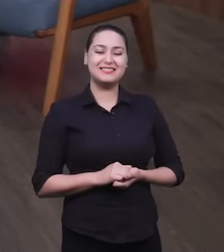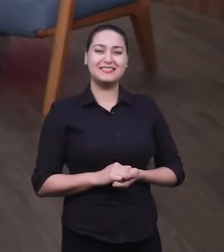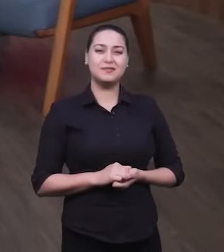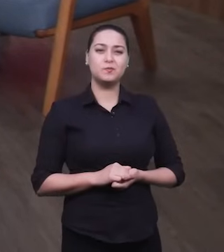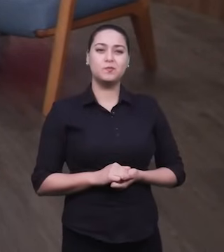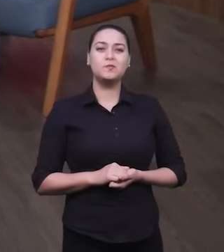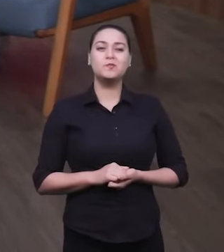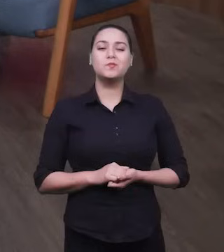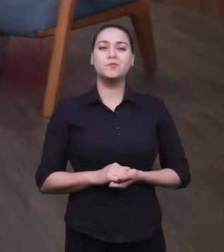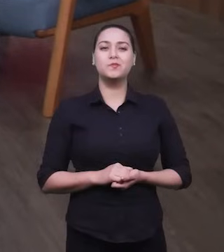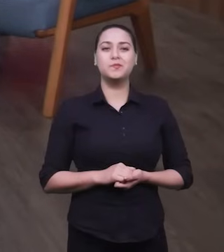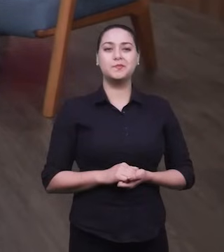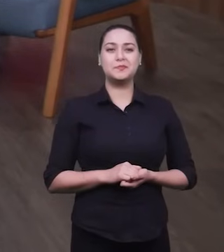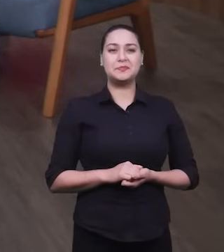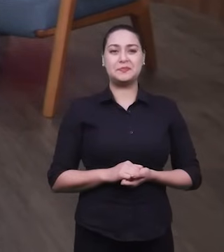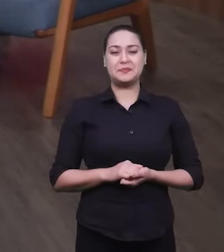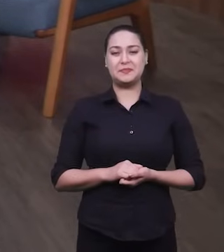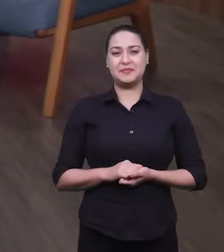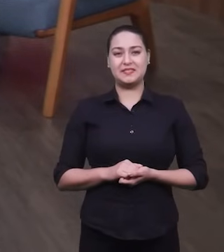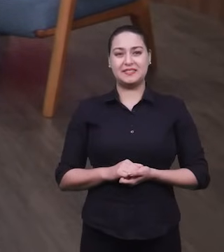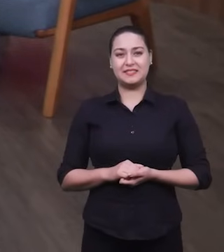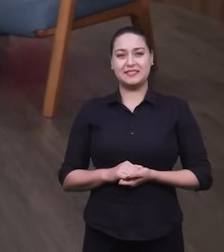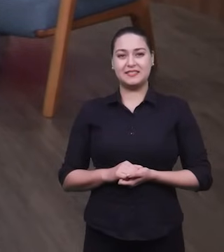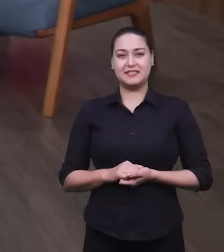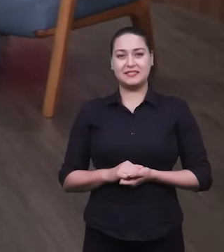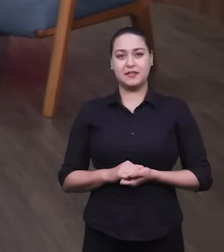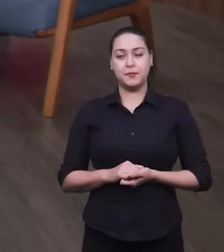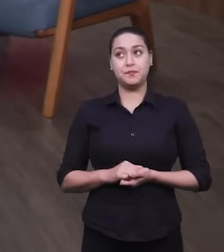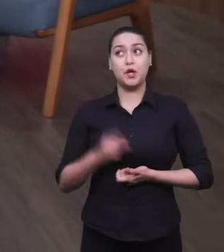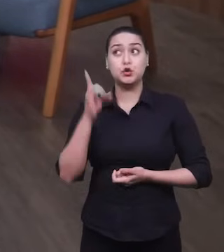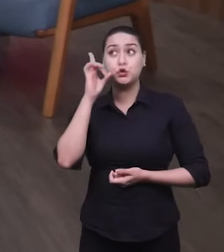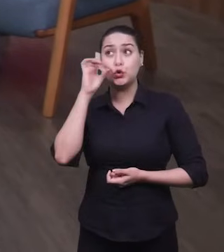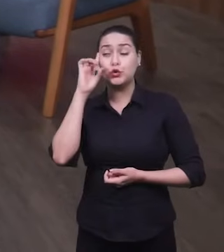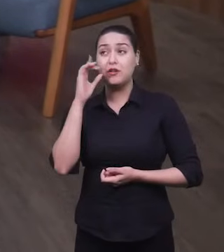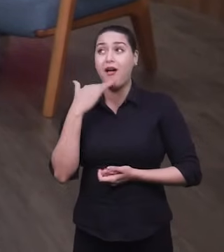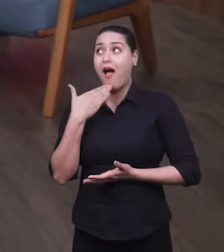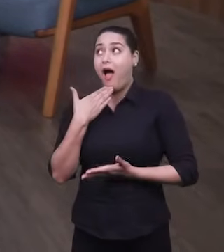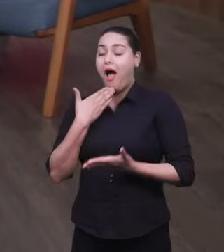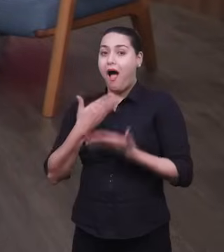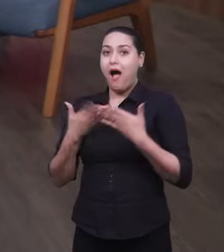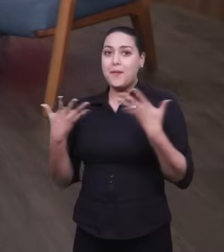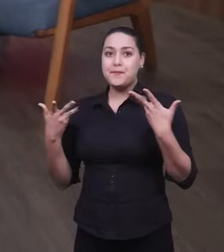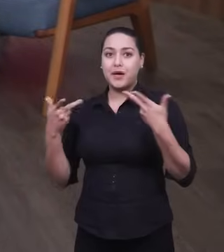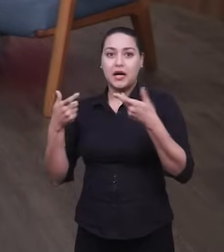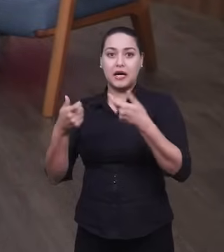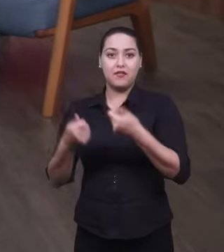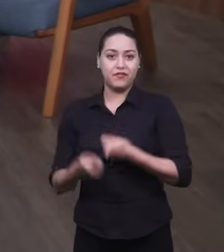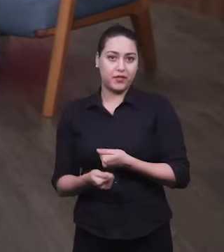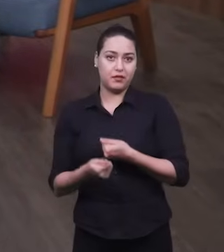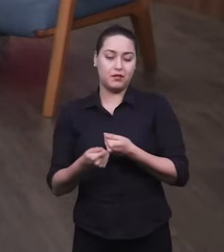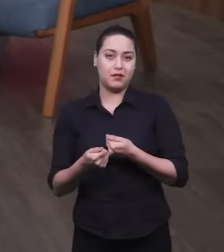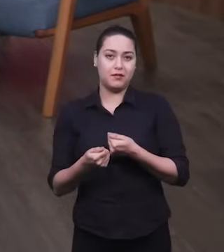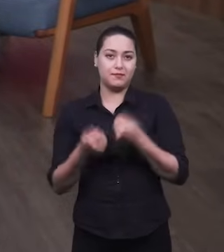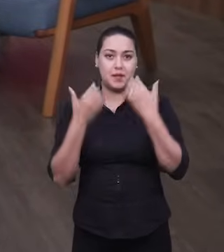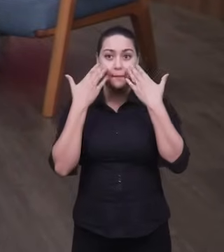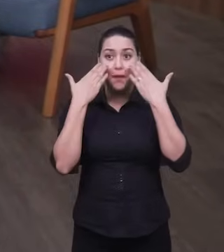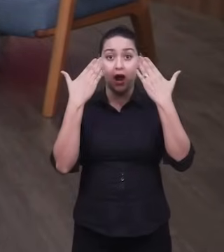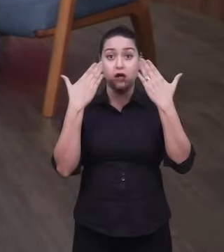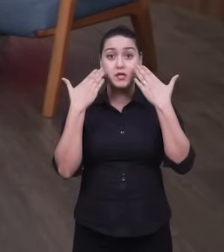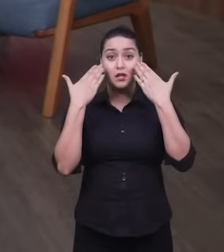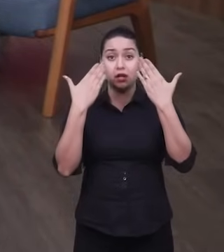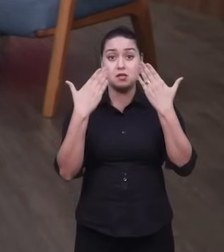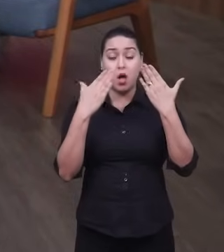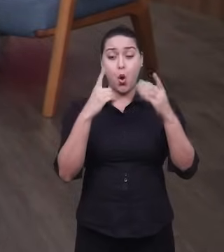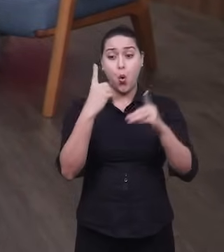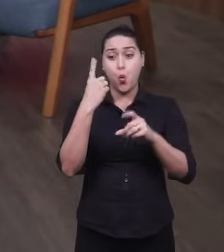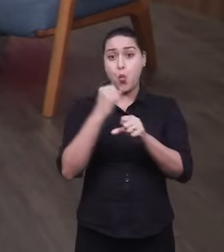A gente cada dia mais se maravilha. Quantos programas, há mais de um